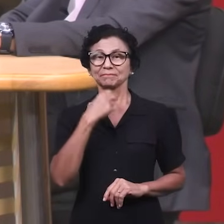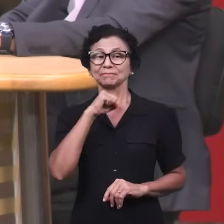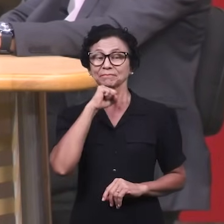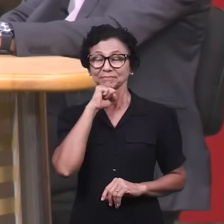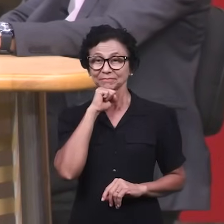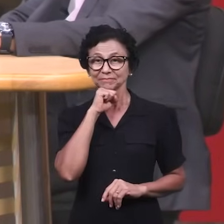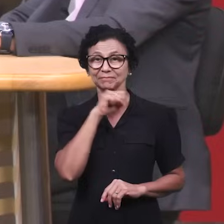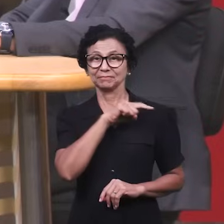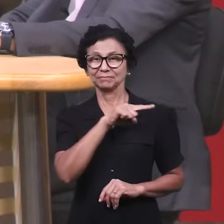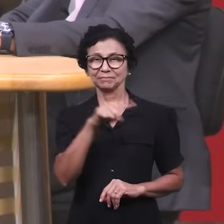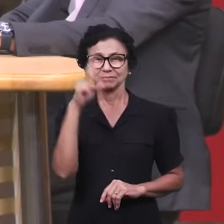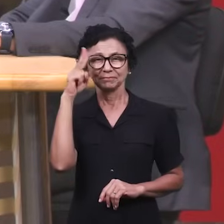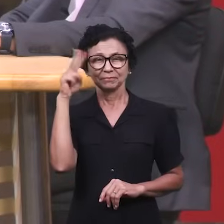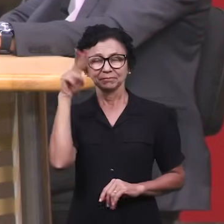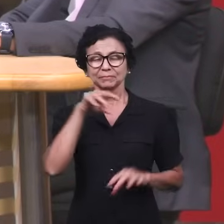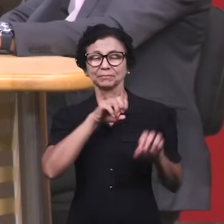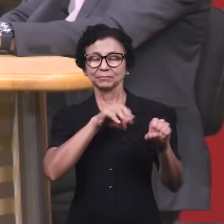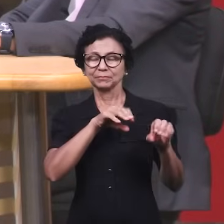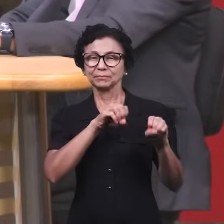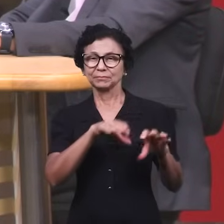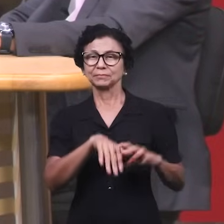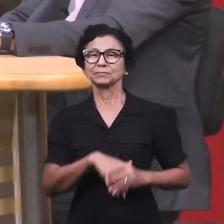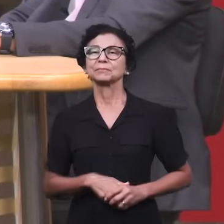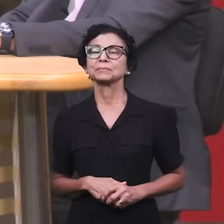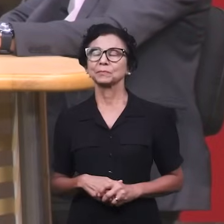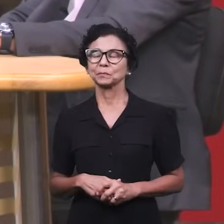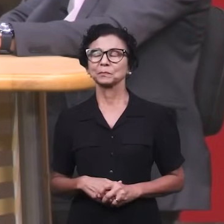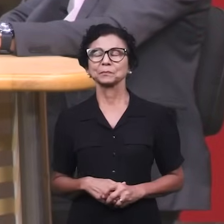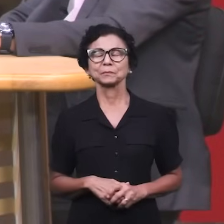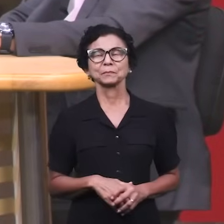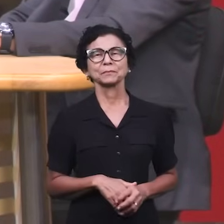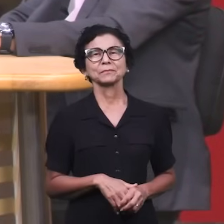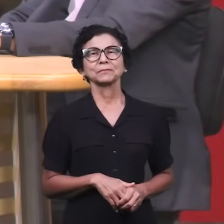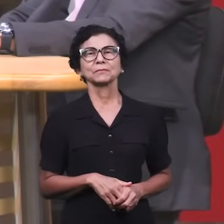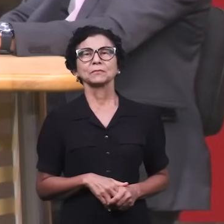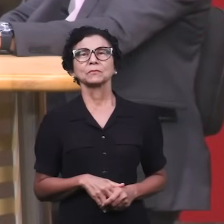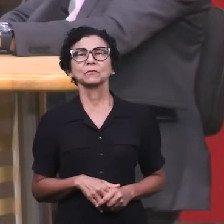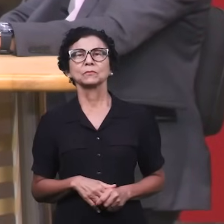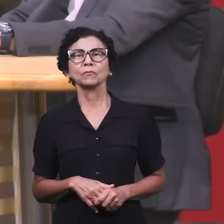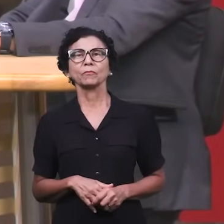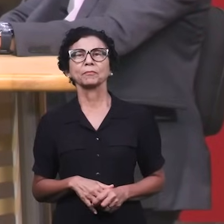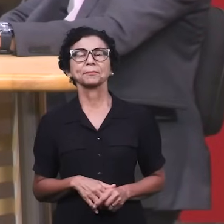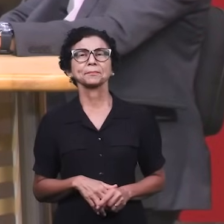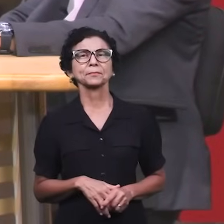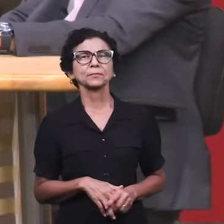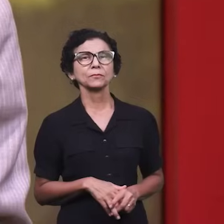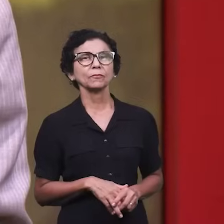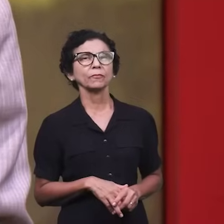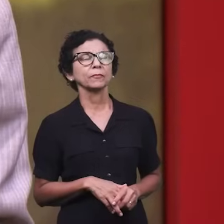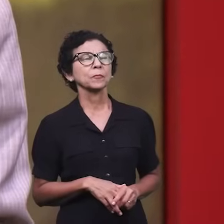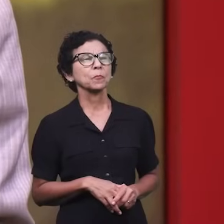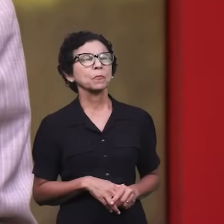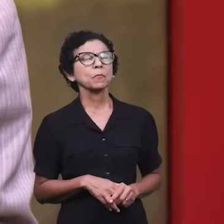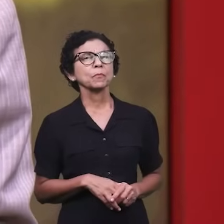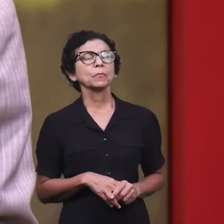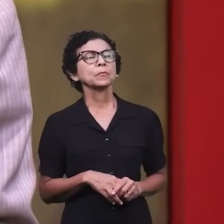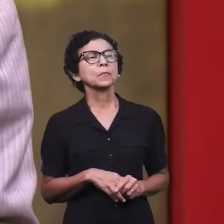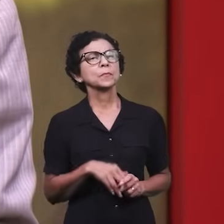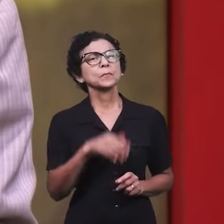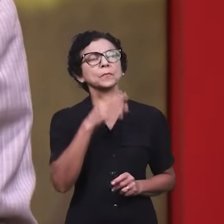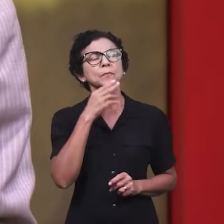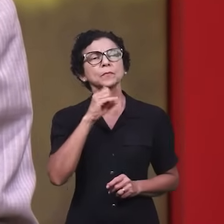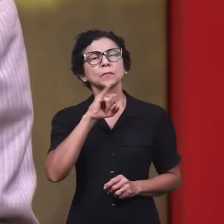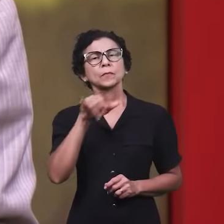falou a palavra do Pai Alace Lê o texto aí de quem foi jadab um servo do Senhor eu ten uma